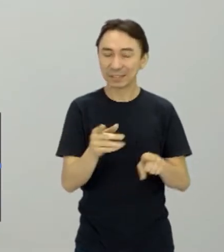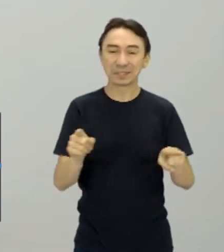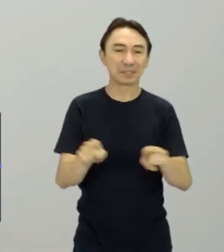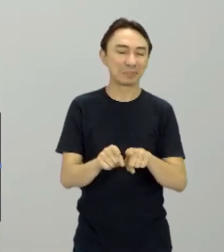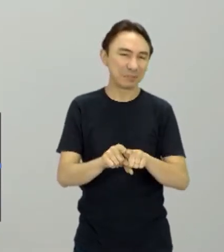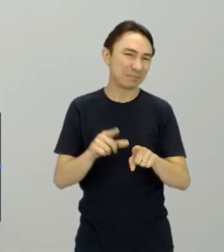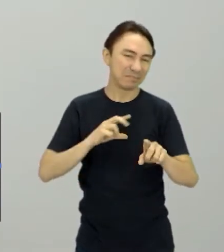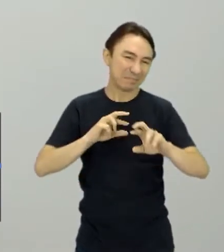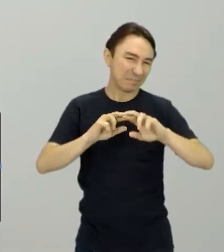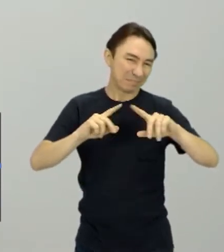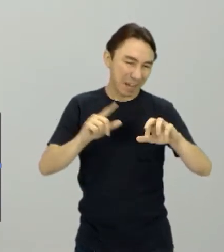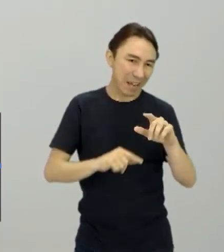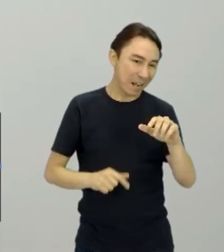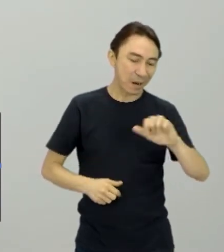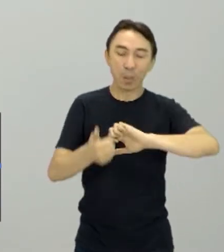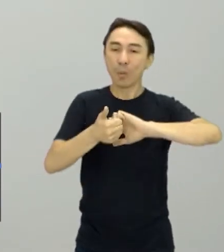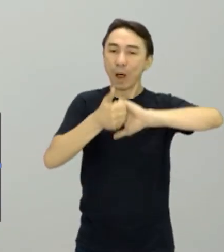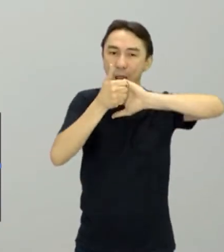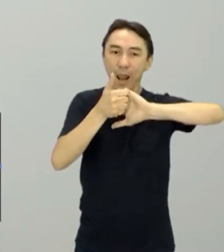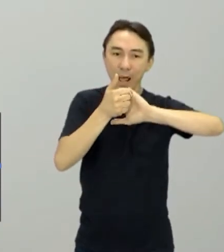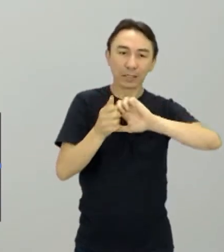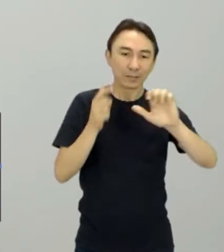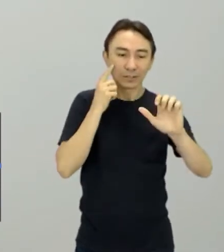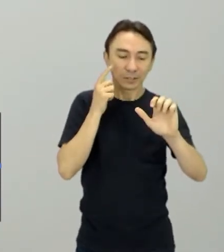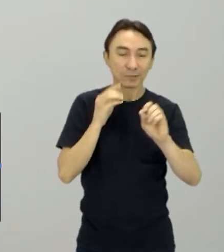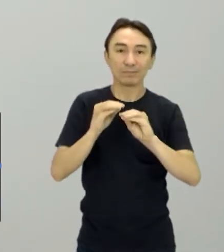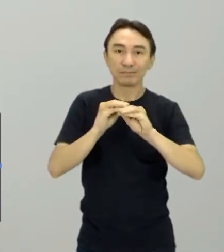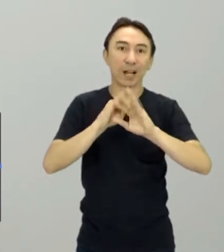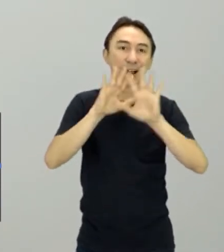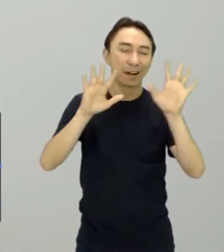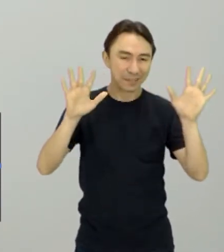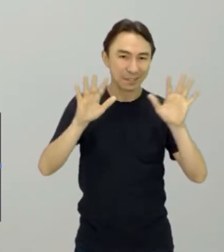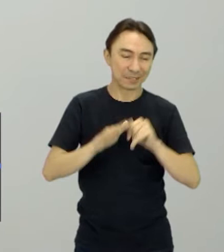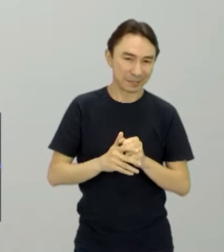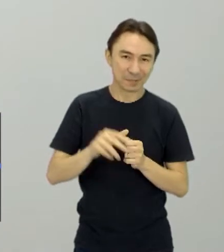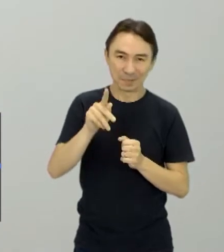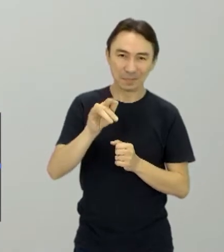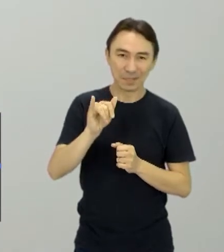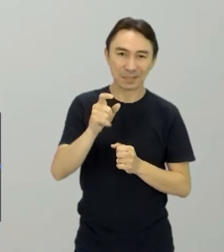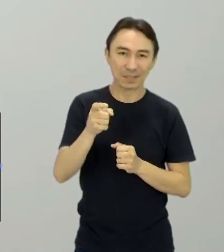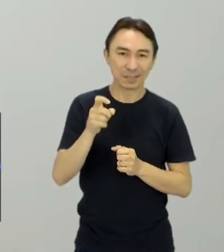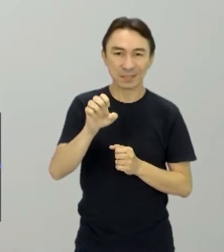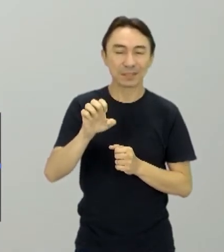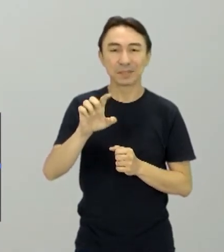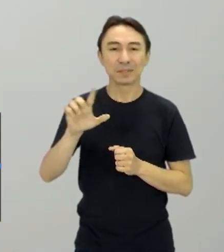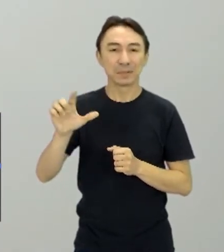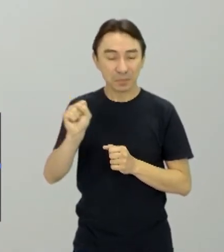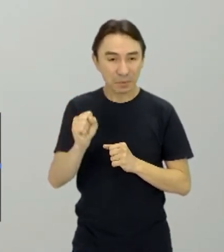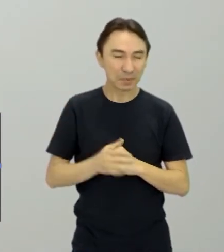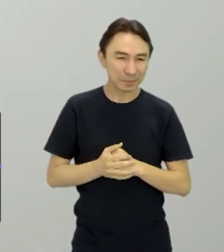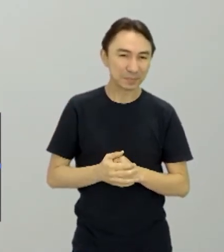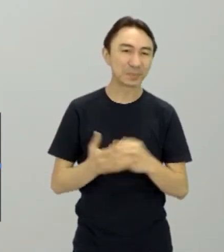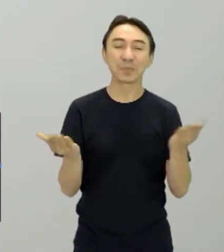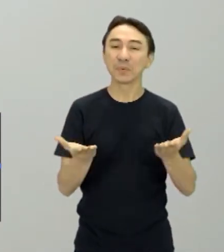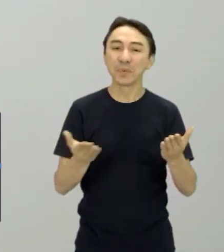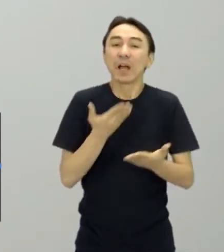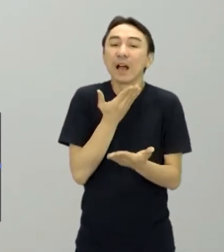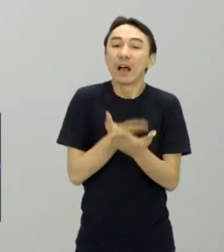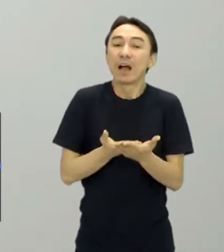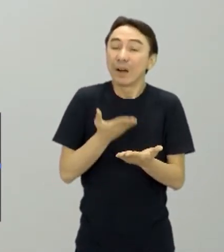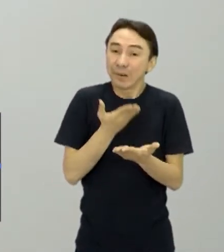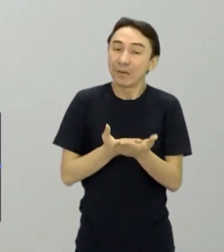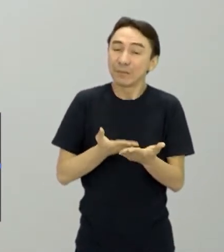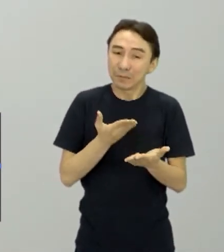bem. Para essa aula de hoje, que a gente vai falar de algumas coisinhas colocadas aqui de uma maneira um tanto